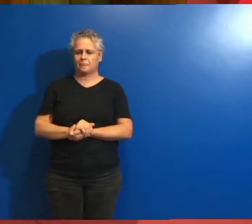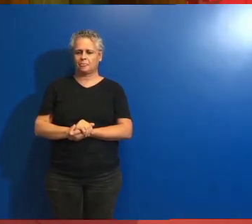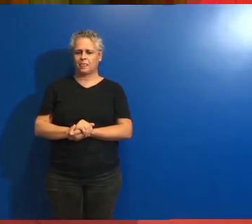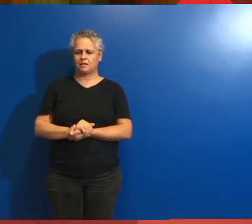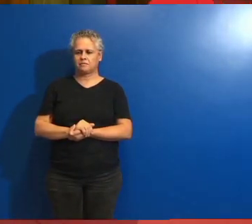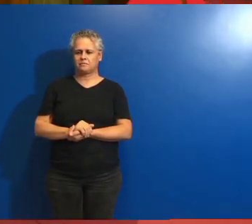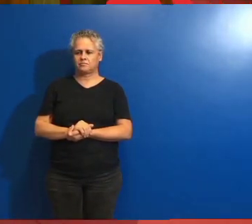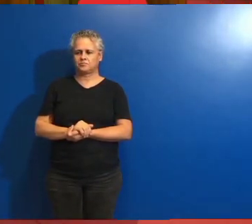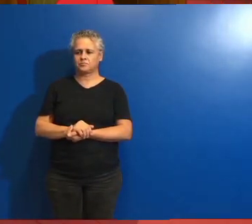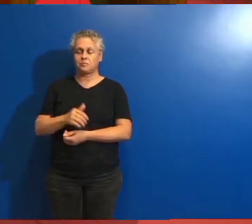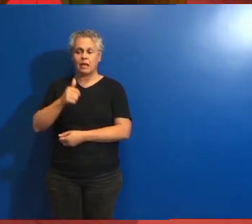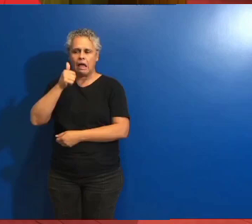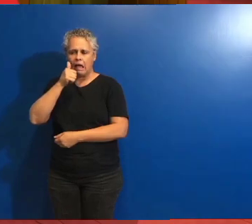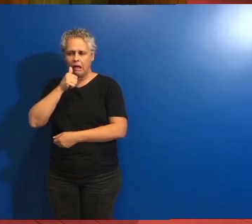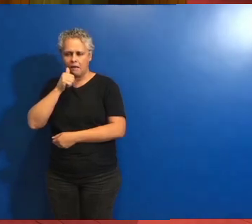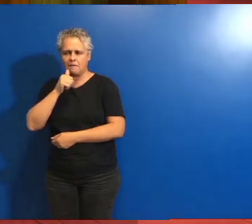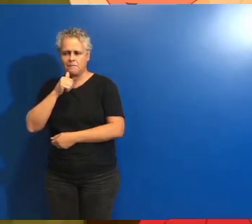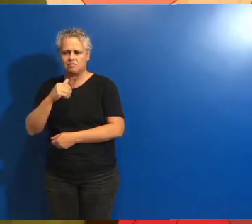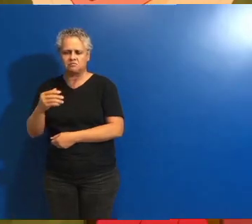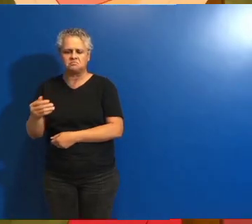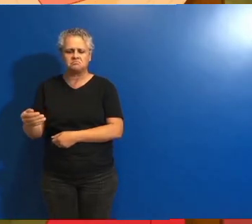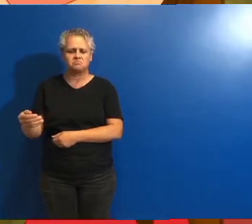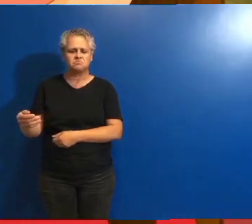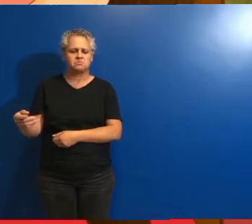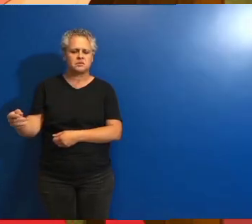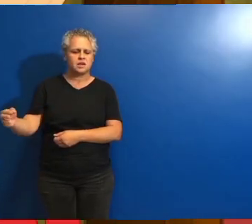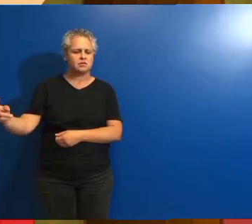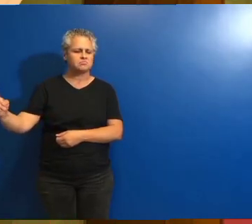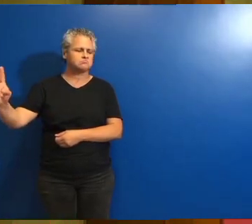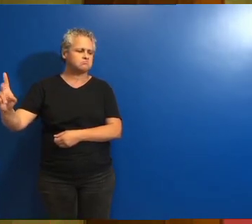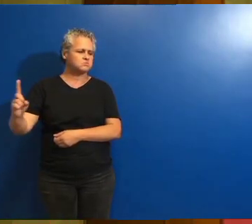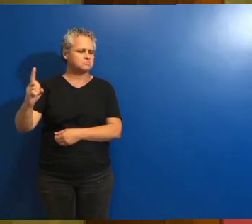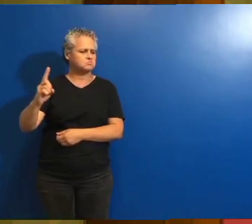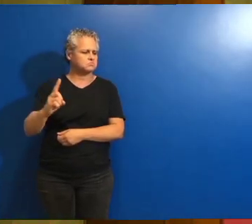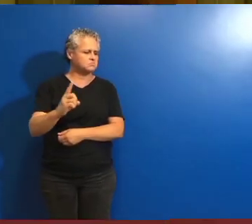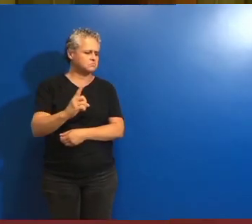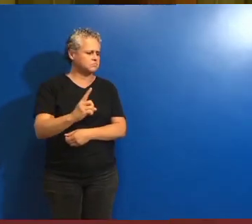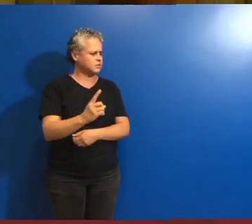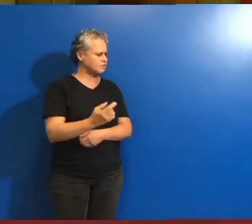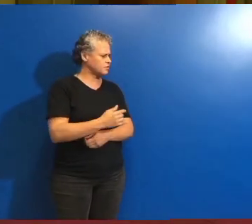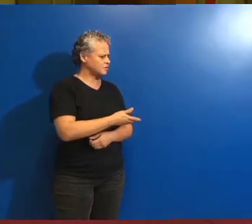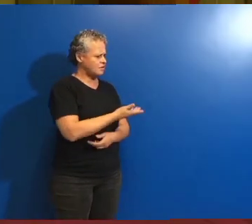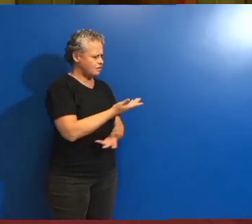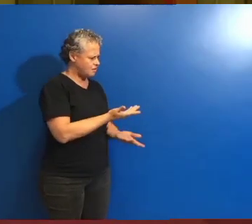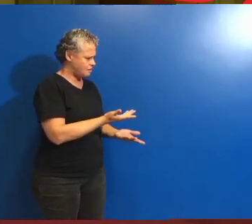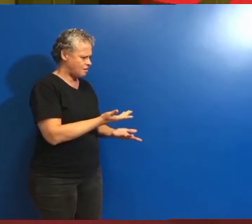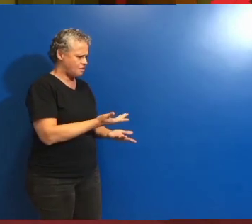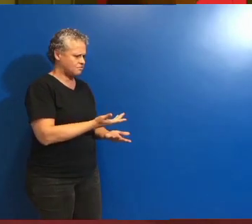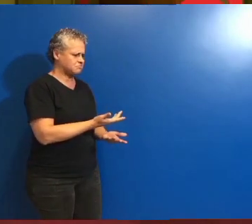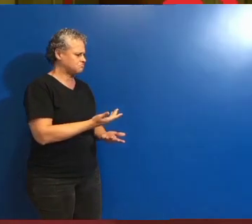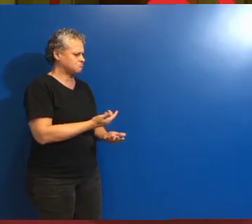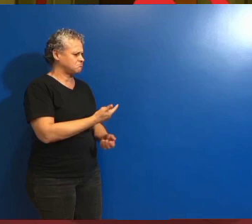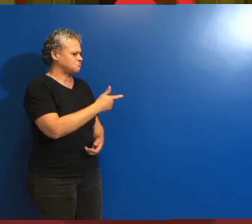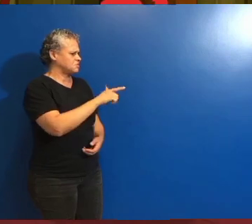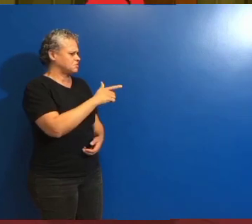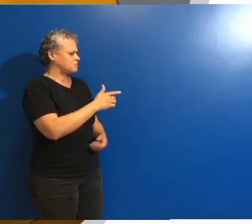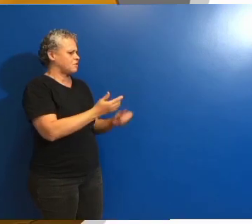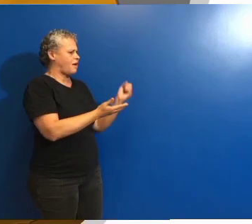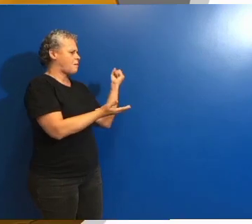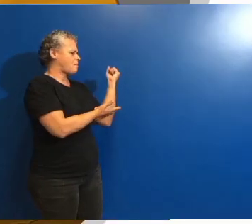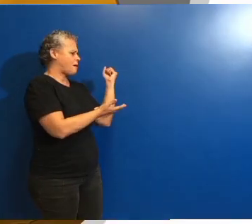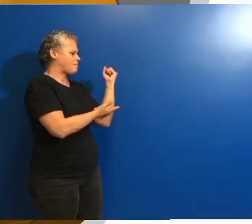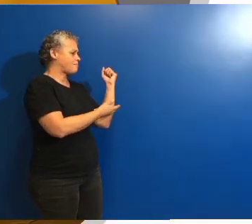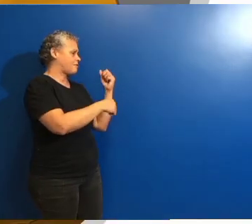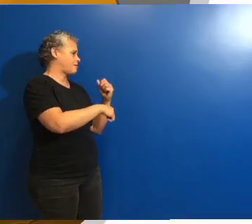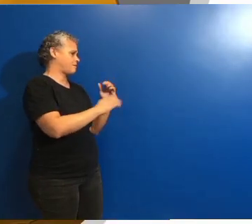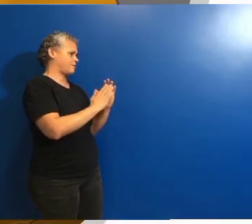era realmente uma bruxa, ela veio e, com amor suficiente, disse às crianças que não havia madeira suficiente na